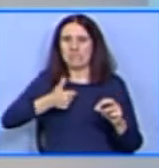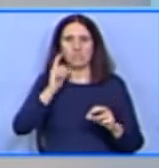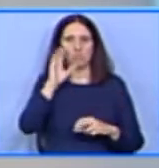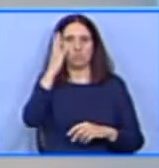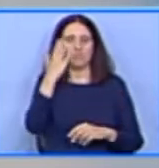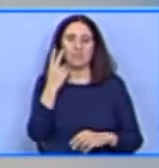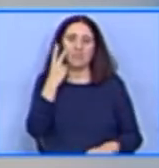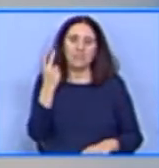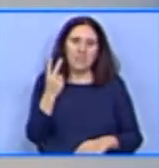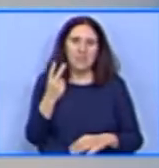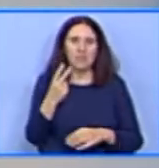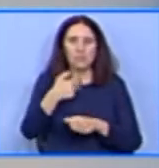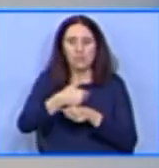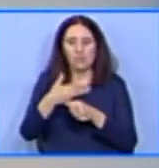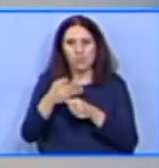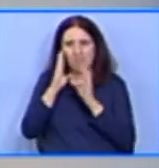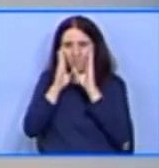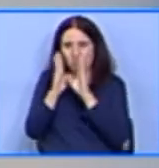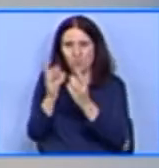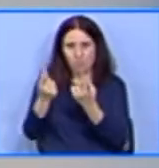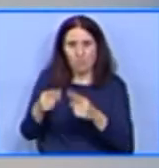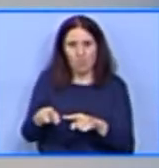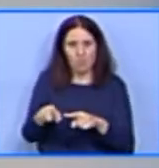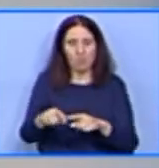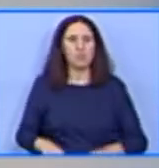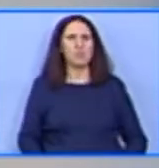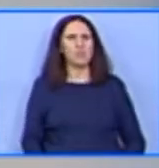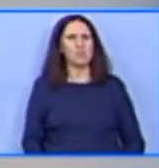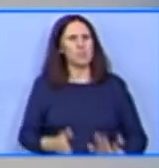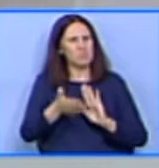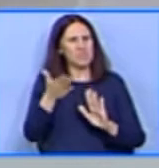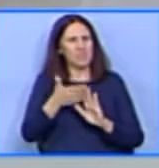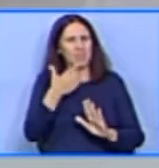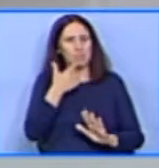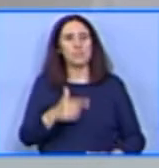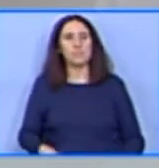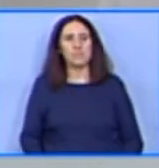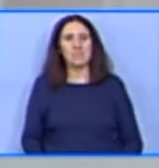vida setorial, muito apressada, muito